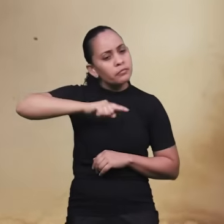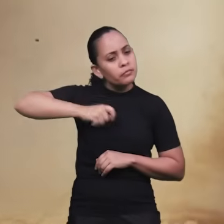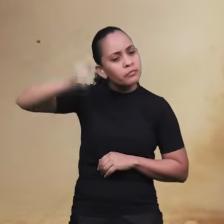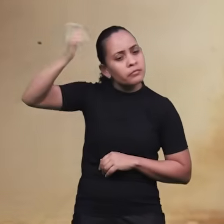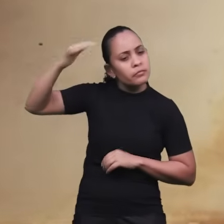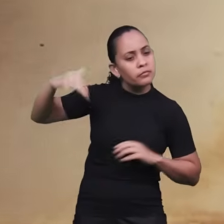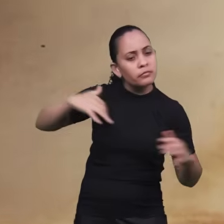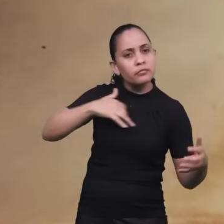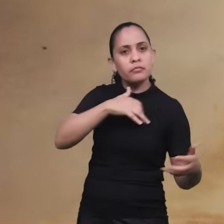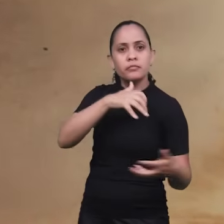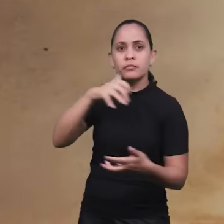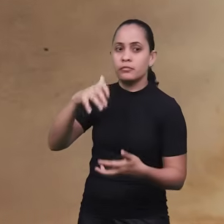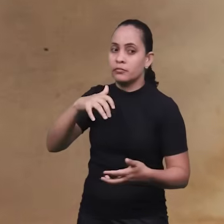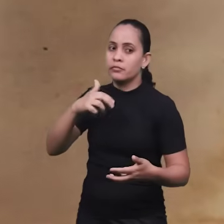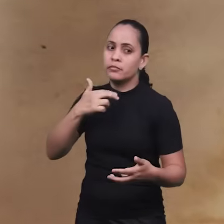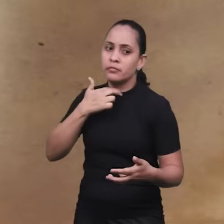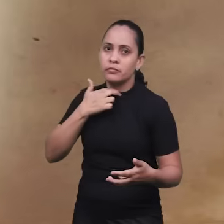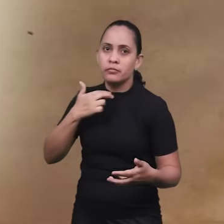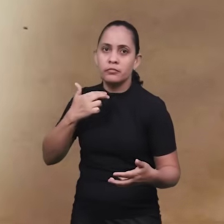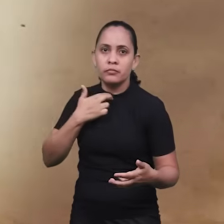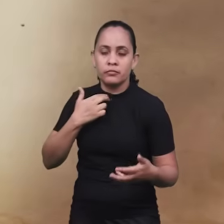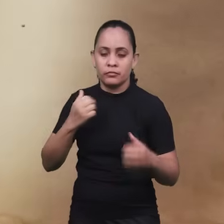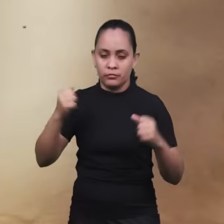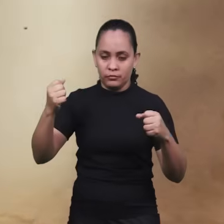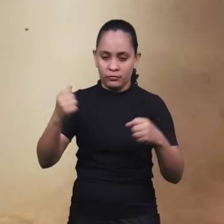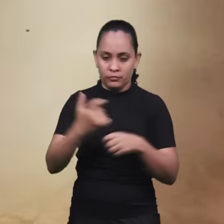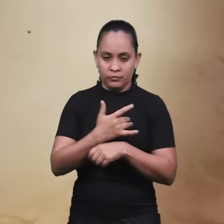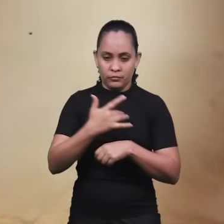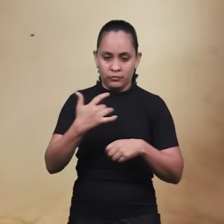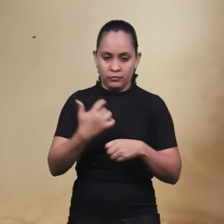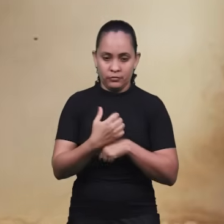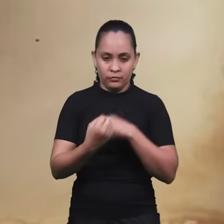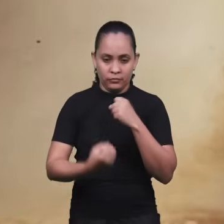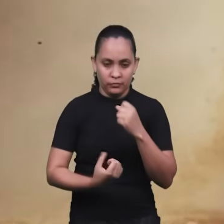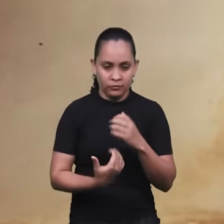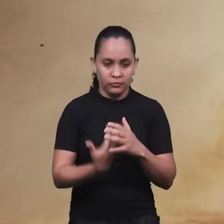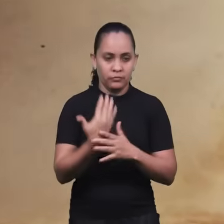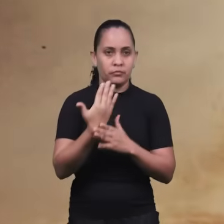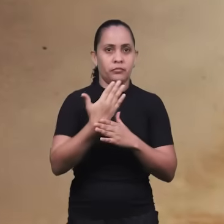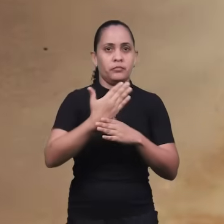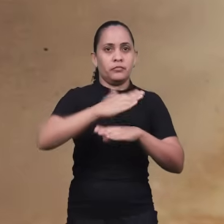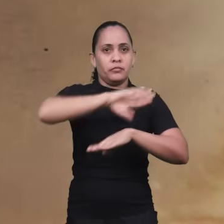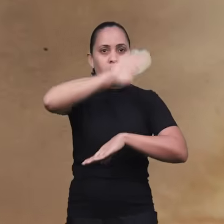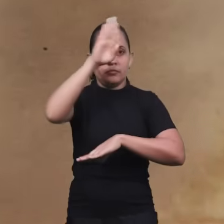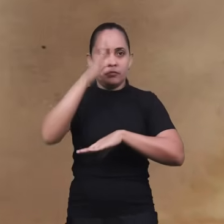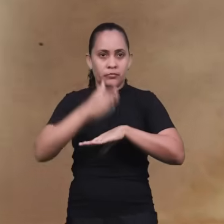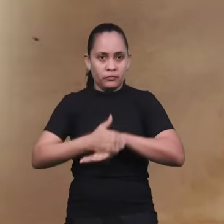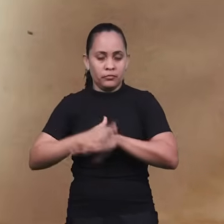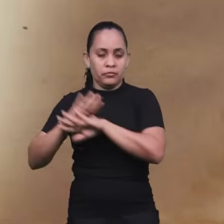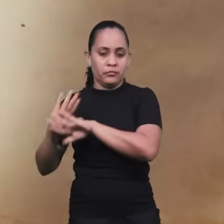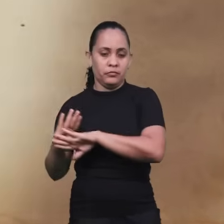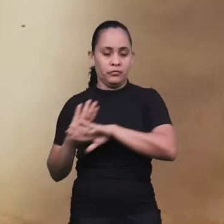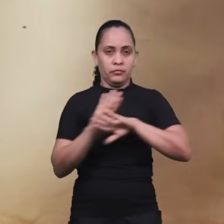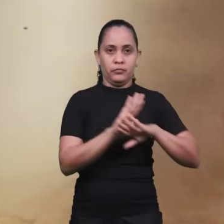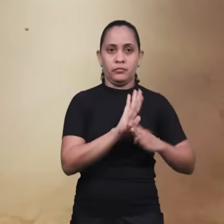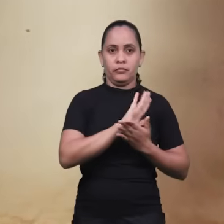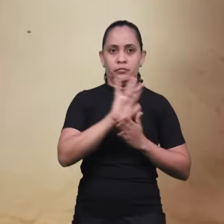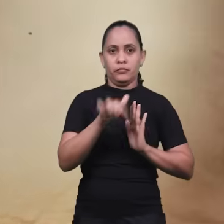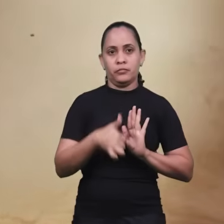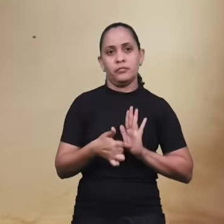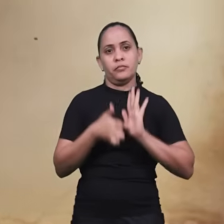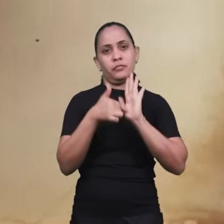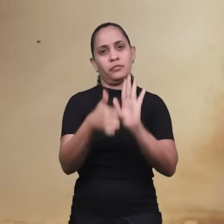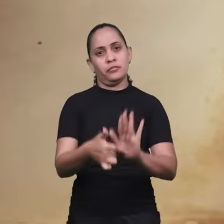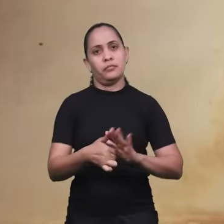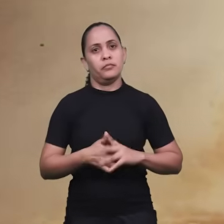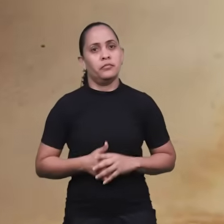luz do mundo. Não se pode esconder uma cidade edificada sobre um monte. Vamos relembrar que a Bíblia